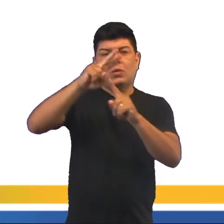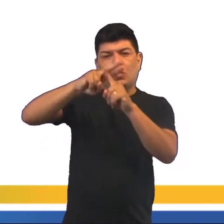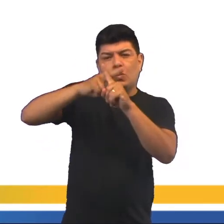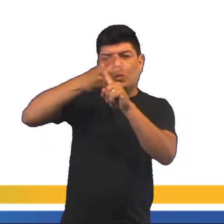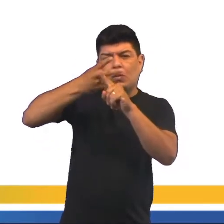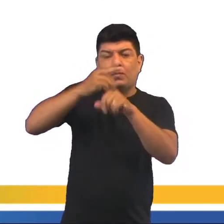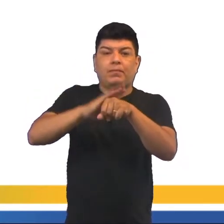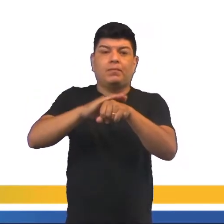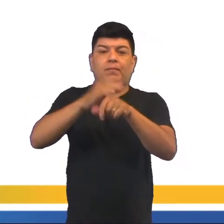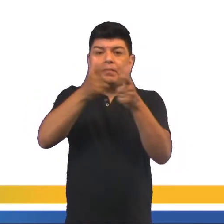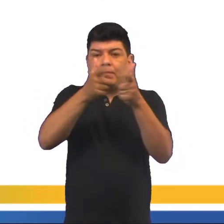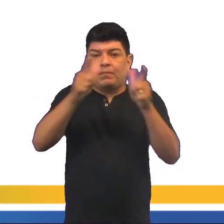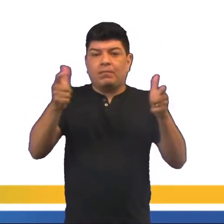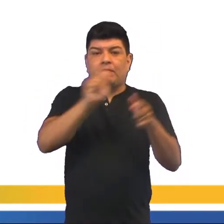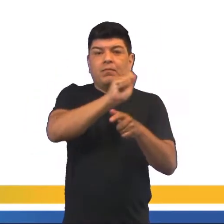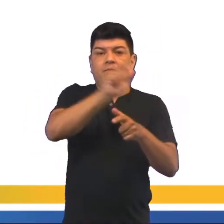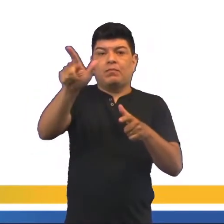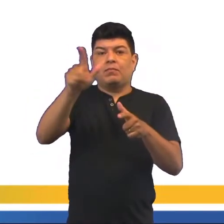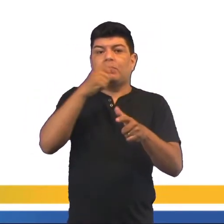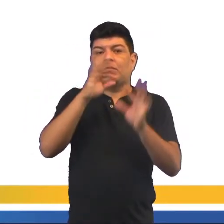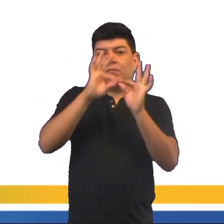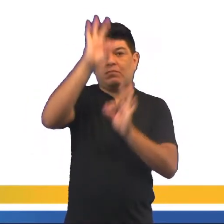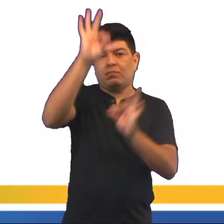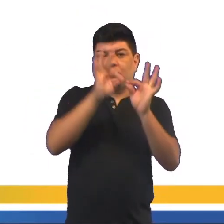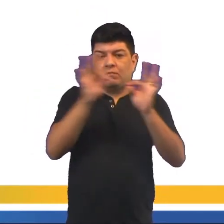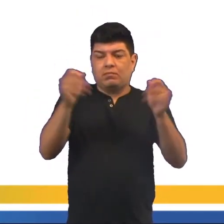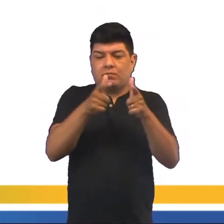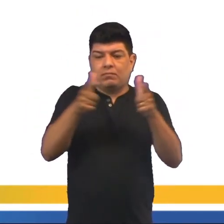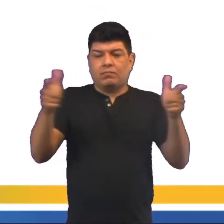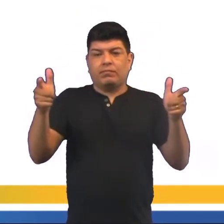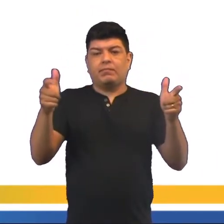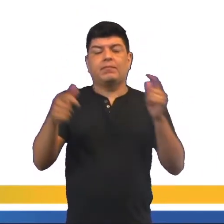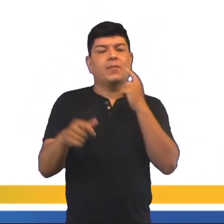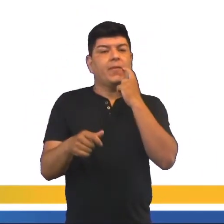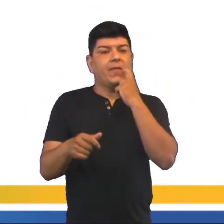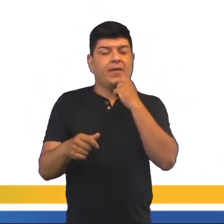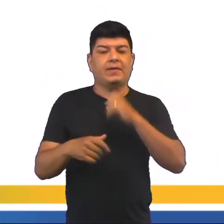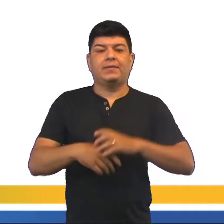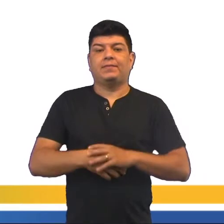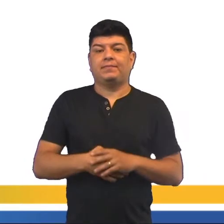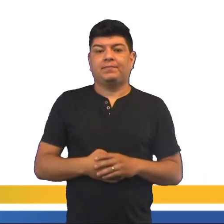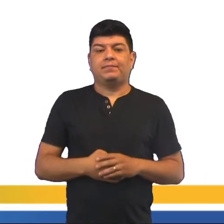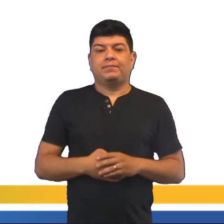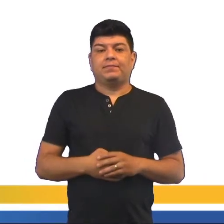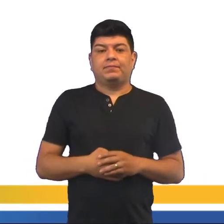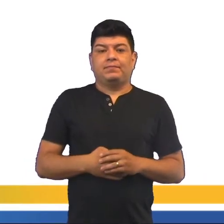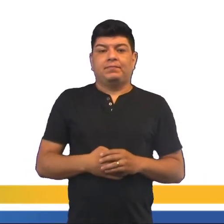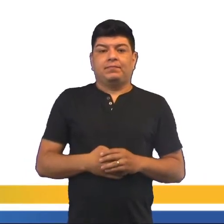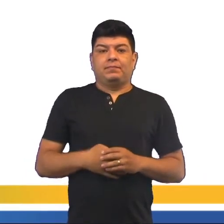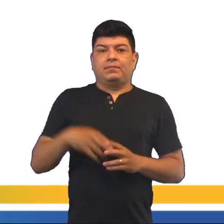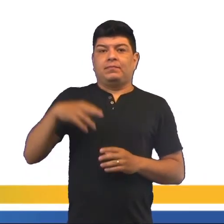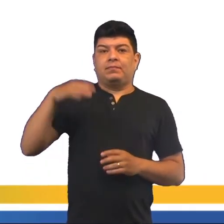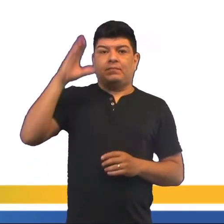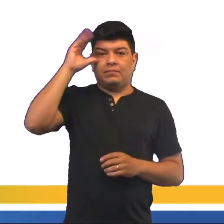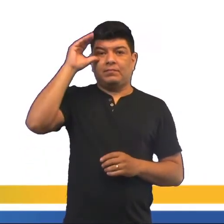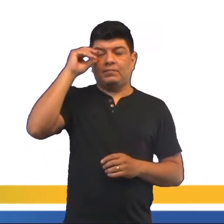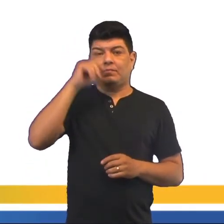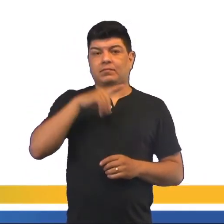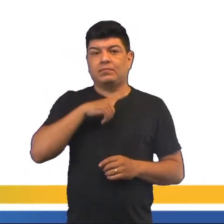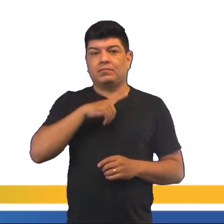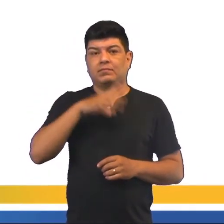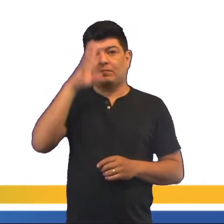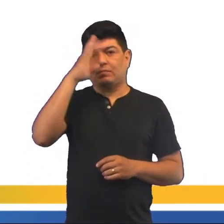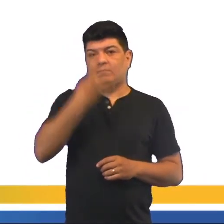2 vezes maior que a medida da largura. curiosidade